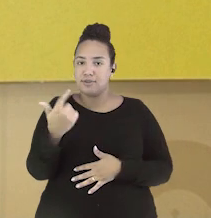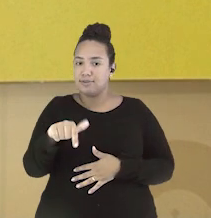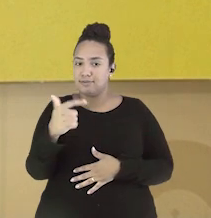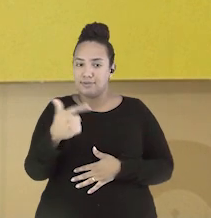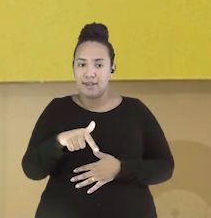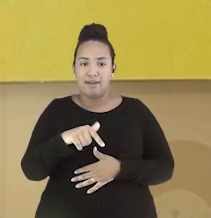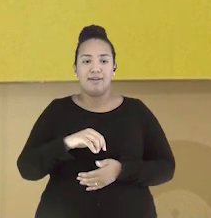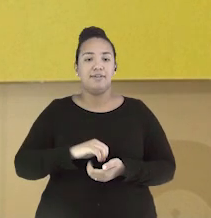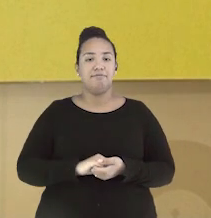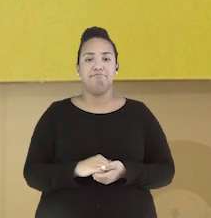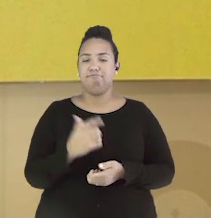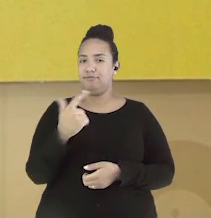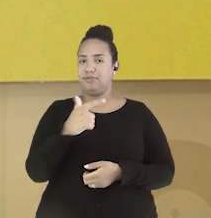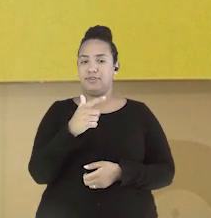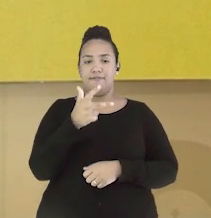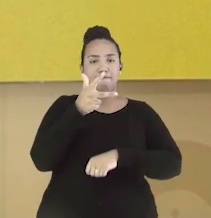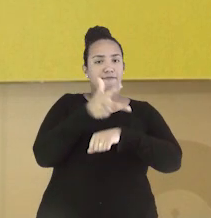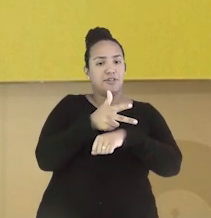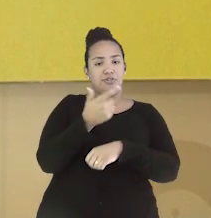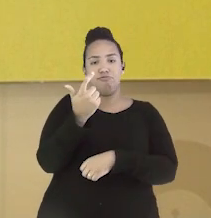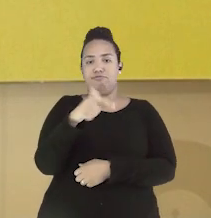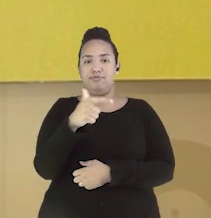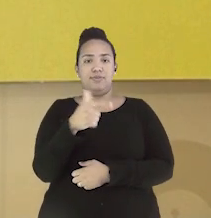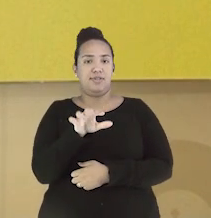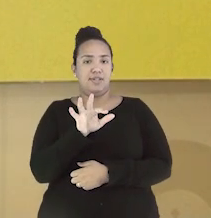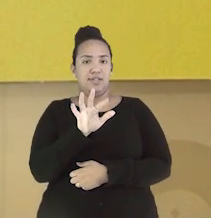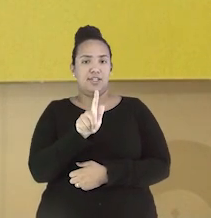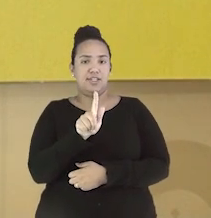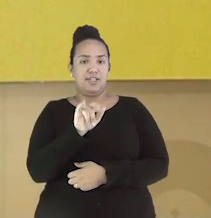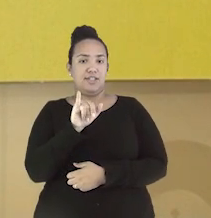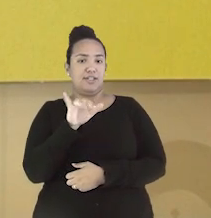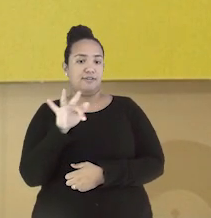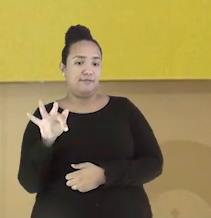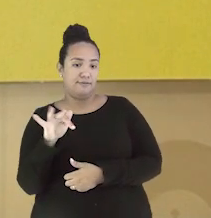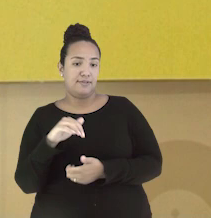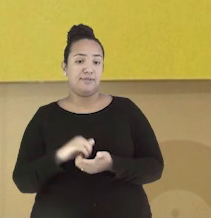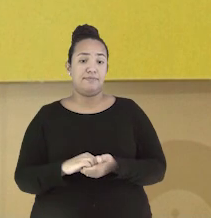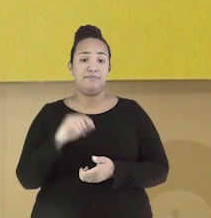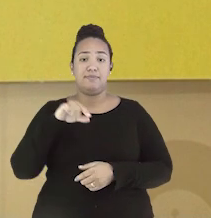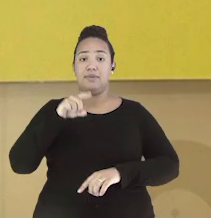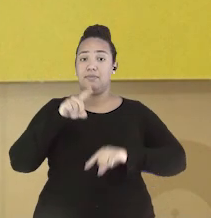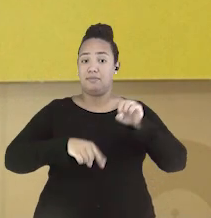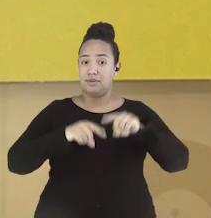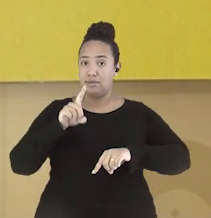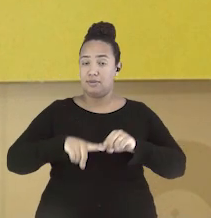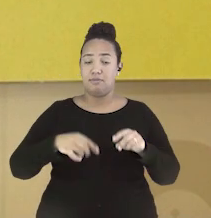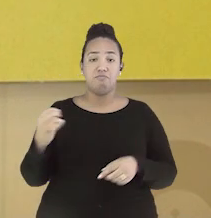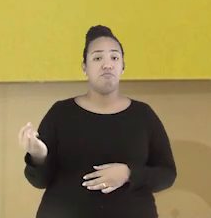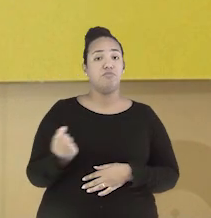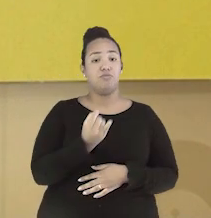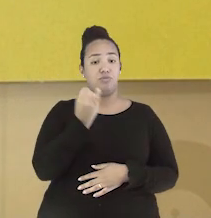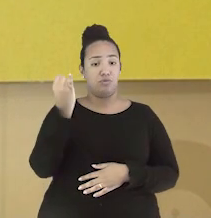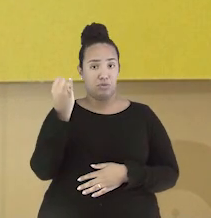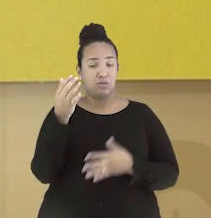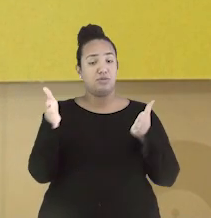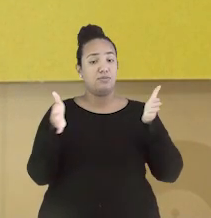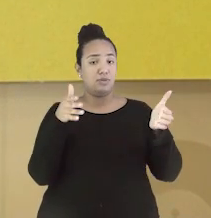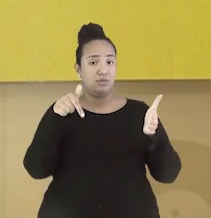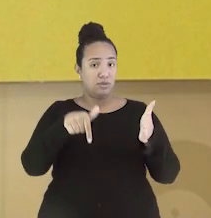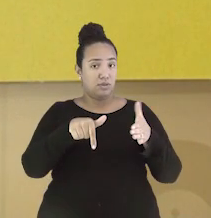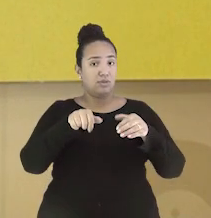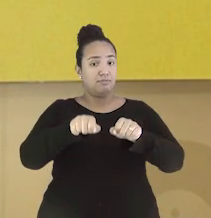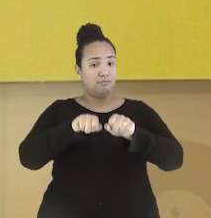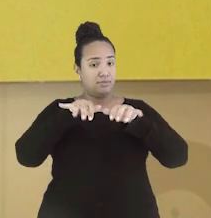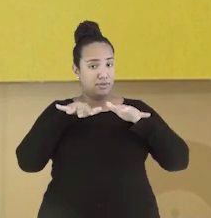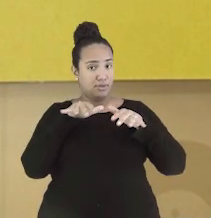animação, não há nada se mexendo, nenhum GIF ou vídeo. Este material é muito importante em tempos